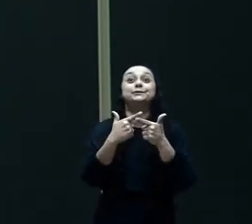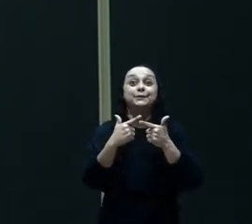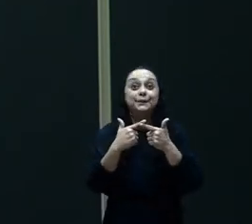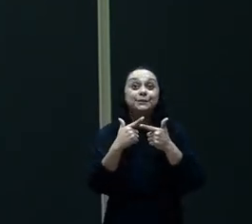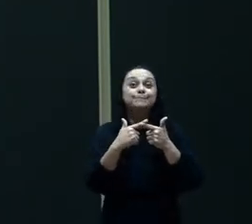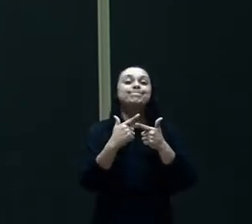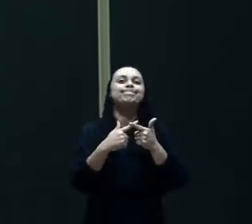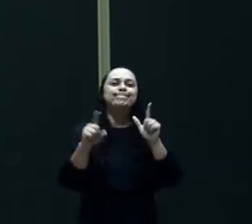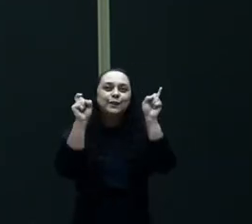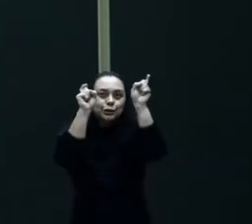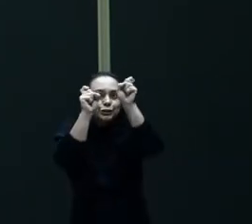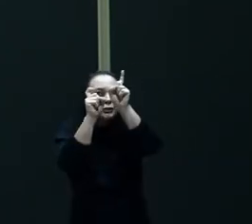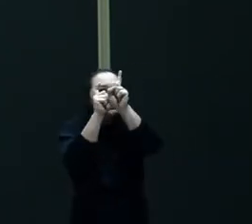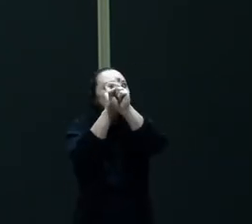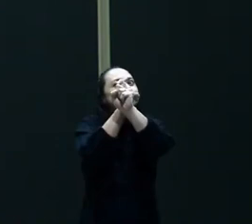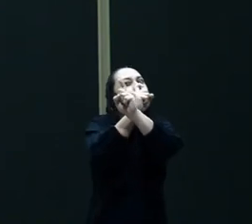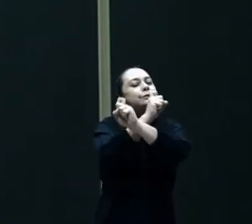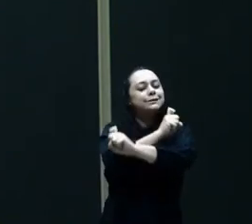conflitos muitas